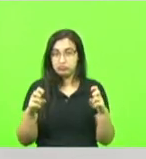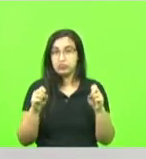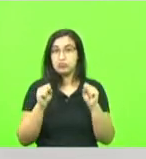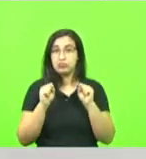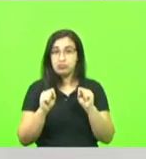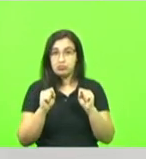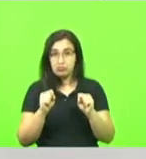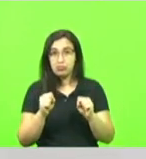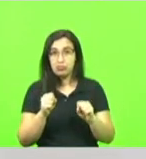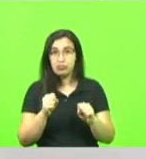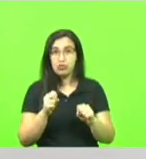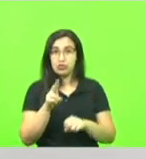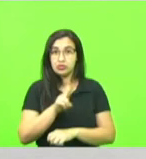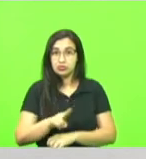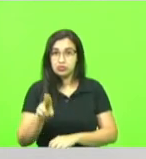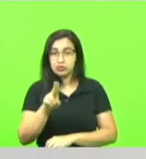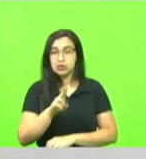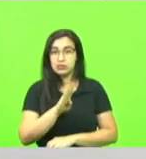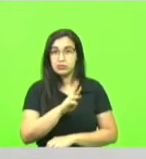seguir pela BR-282,